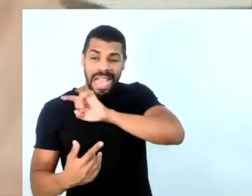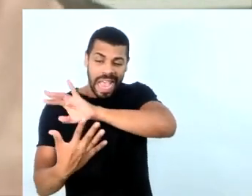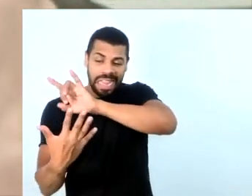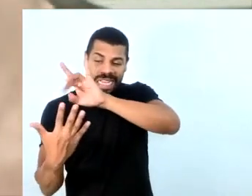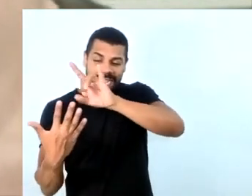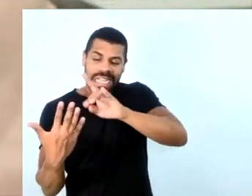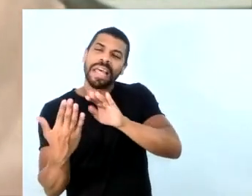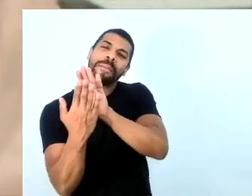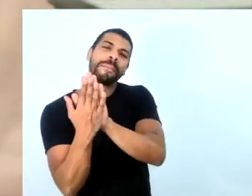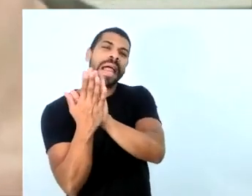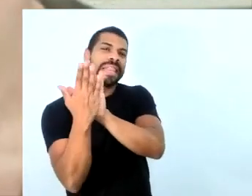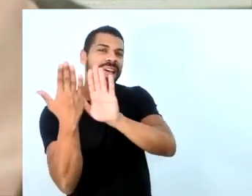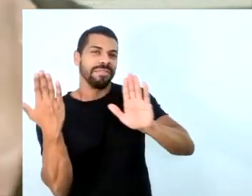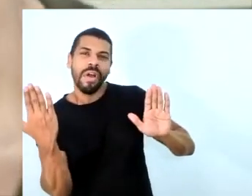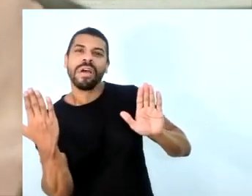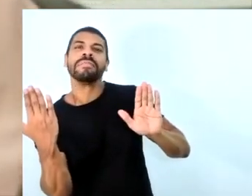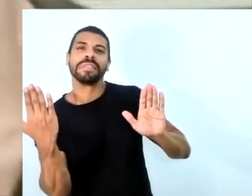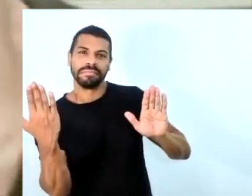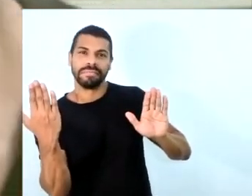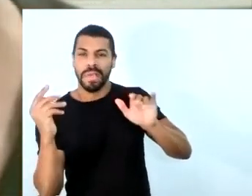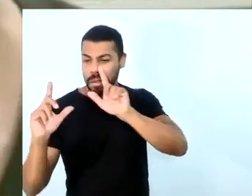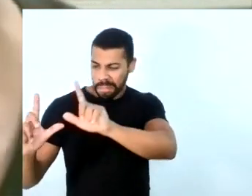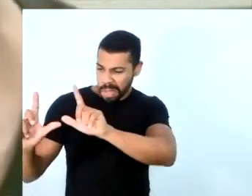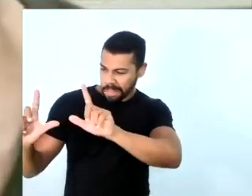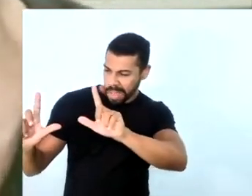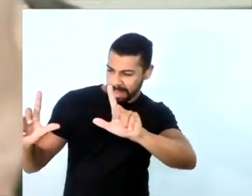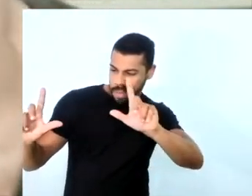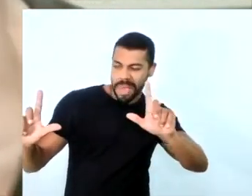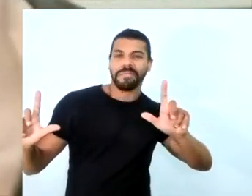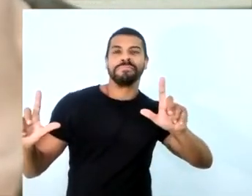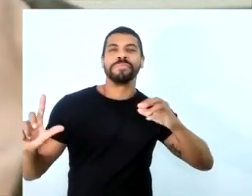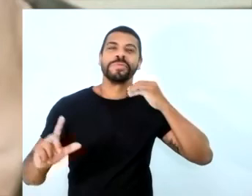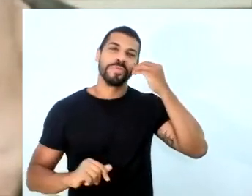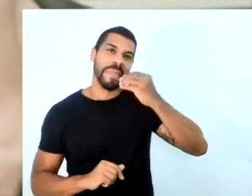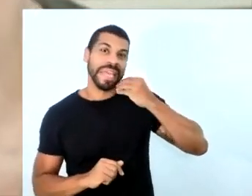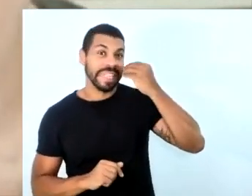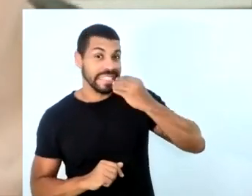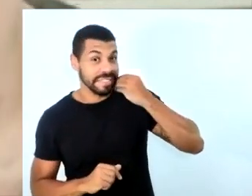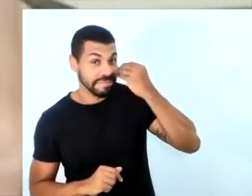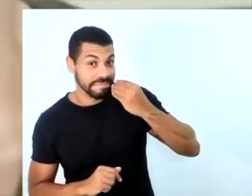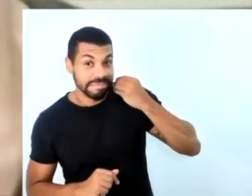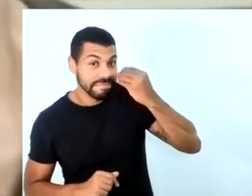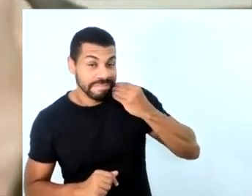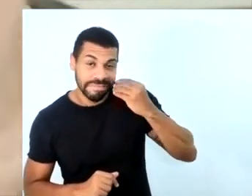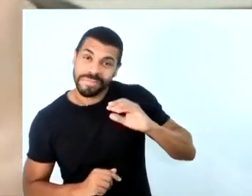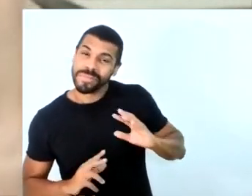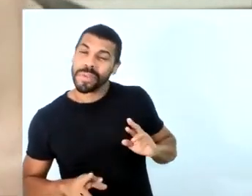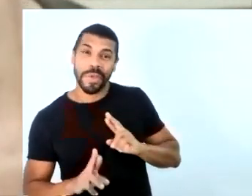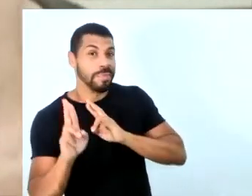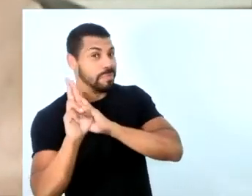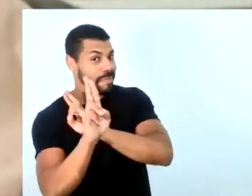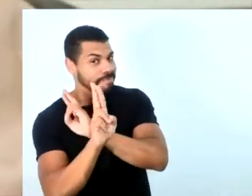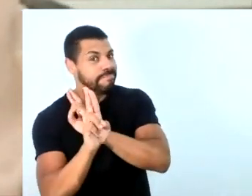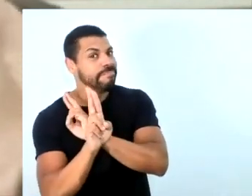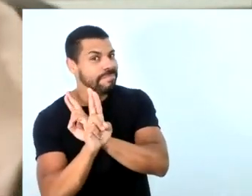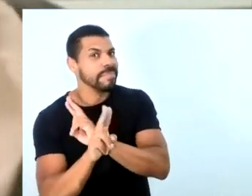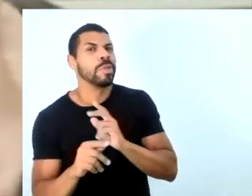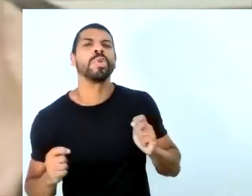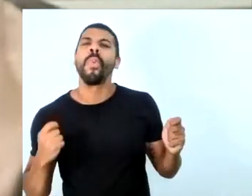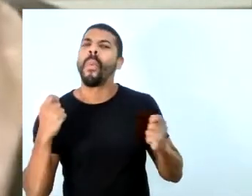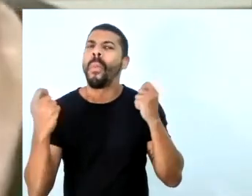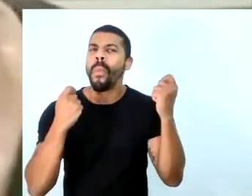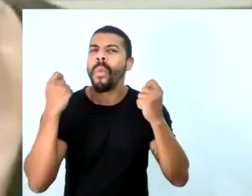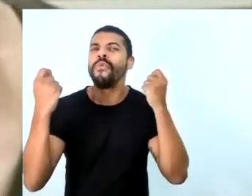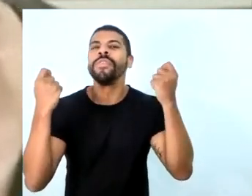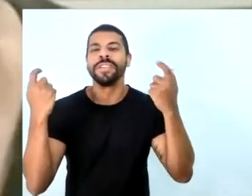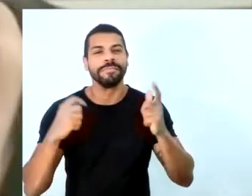grande. Cada produto é pensado para uma janela, para uma exibição, para uma experiência. O Espero e muitos dos filmes que o